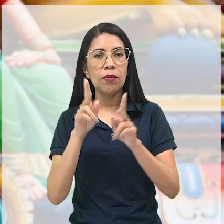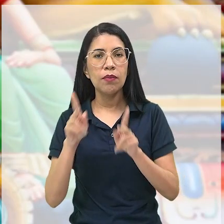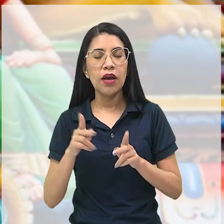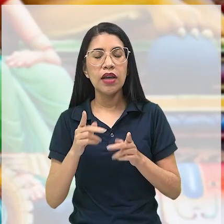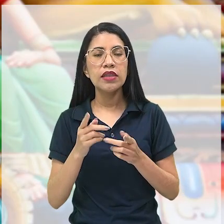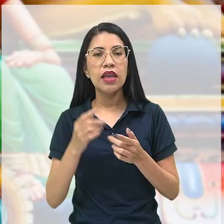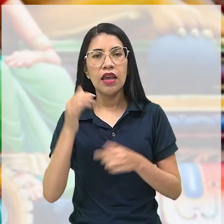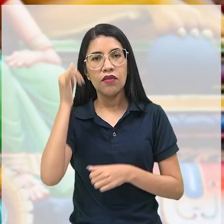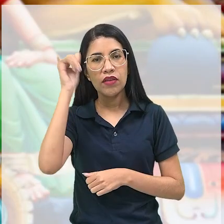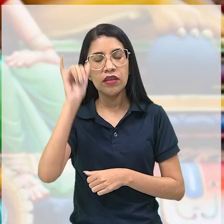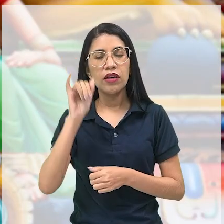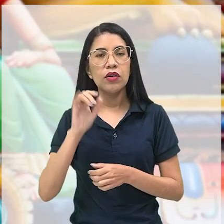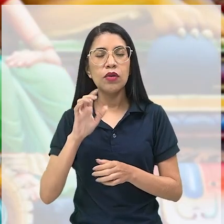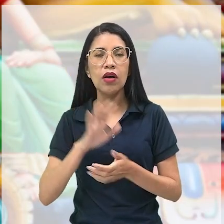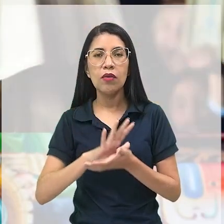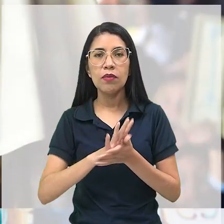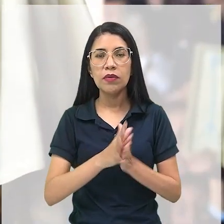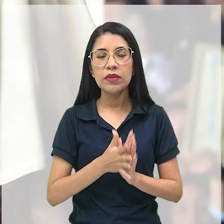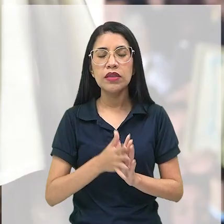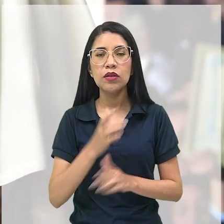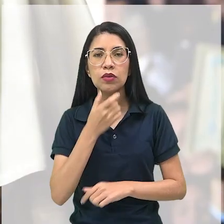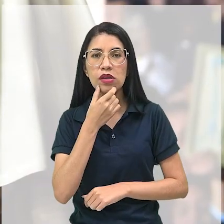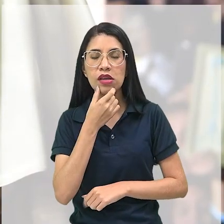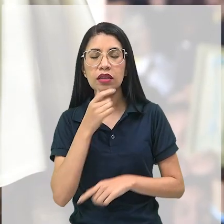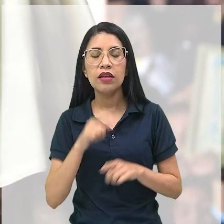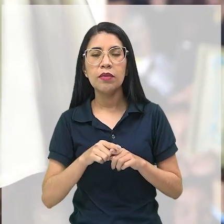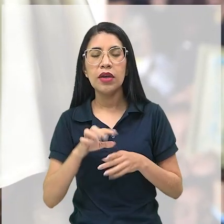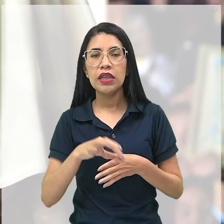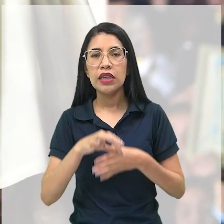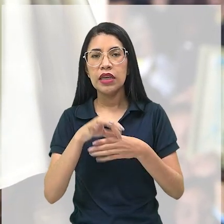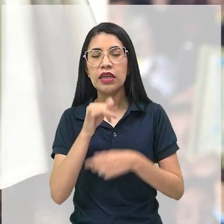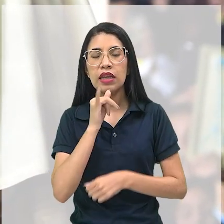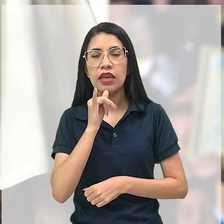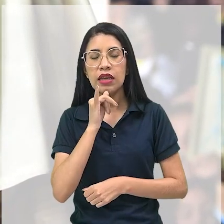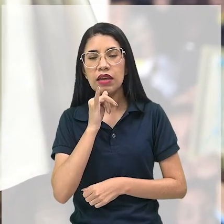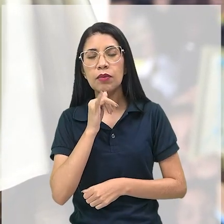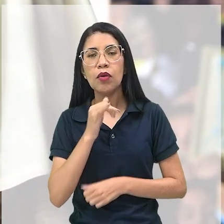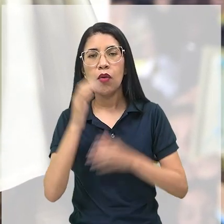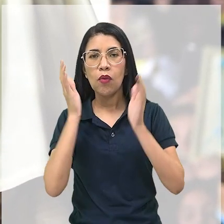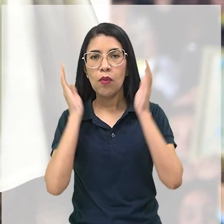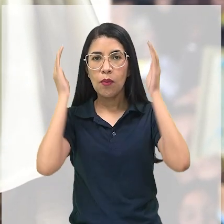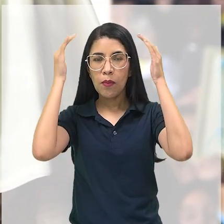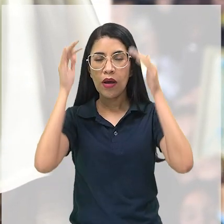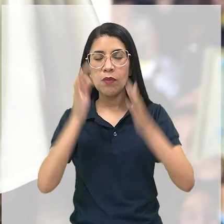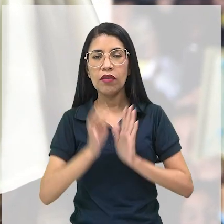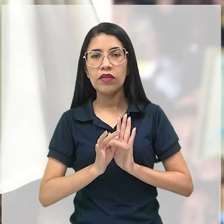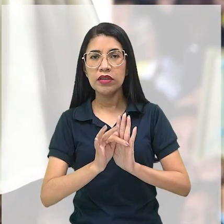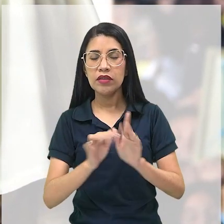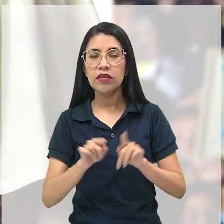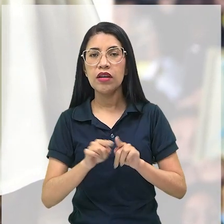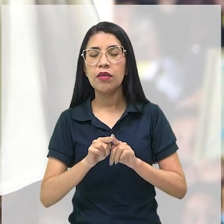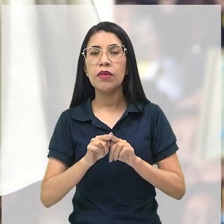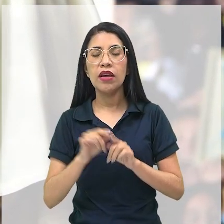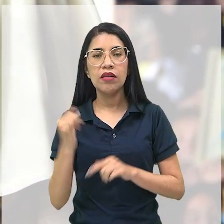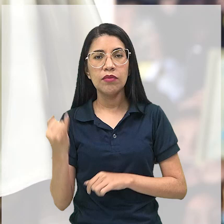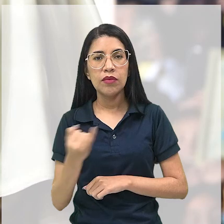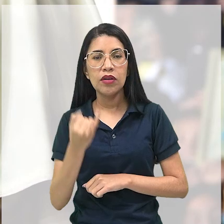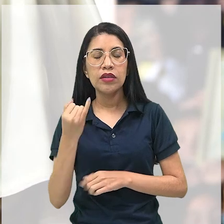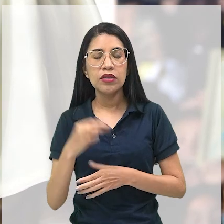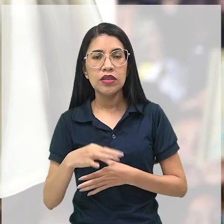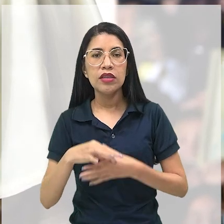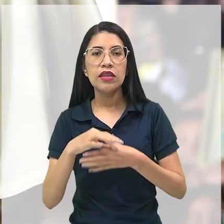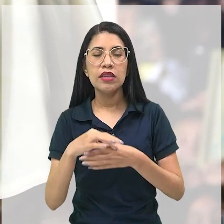opressão colonial britânica. Líderes contemporâneos como o Papa Francisco têm sido vozes poderosas em